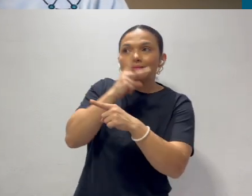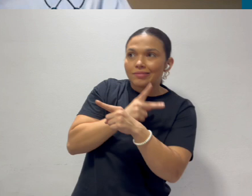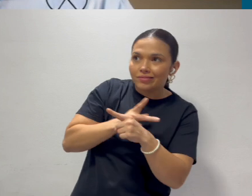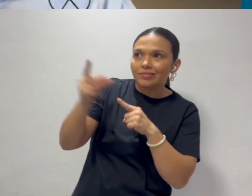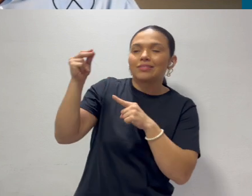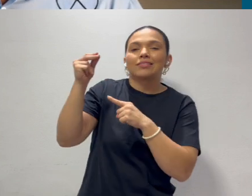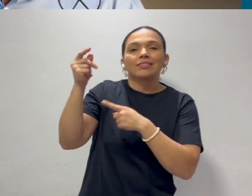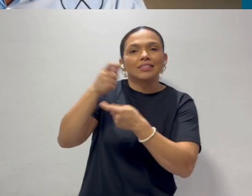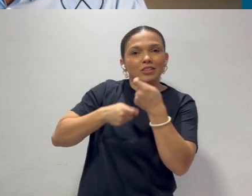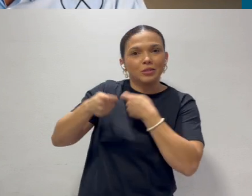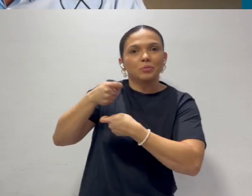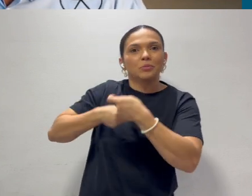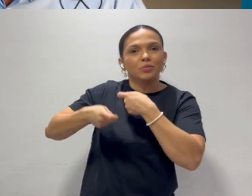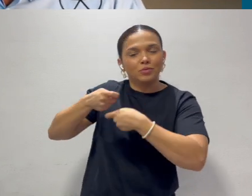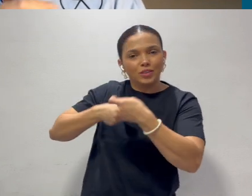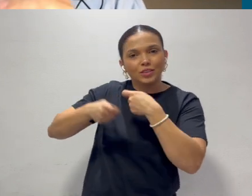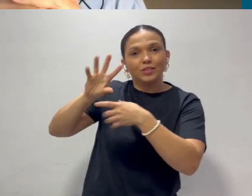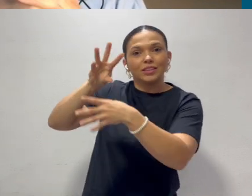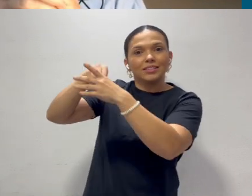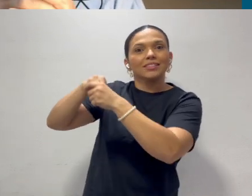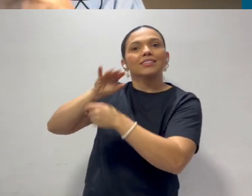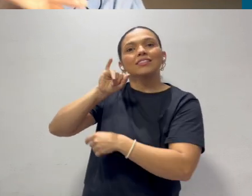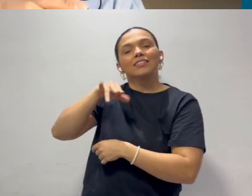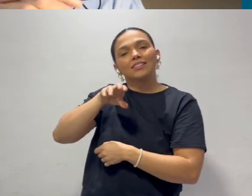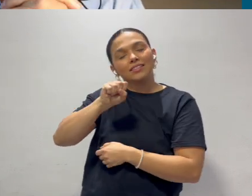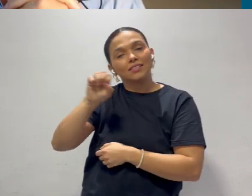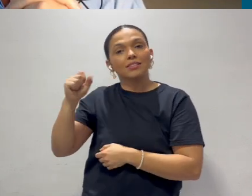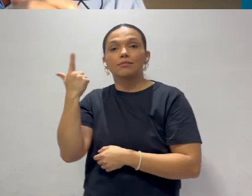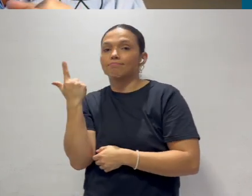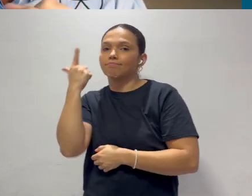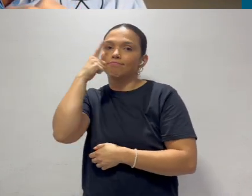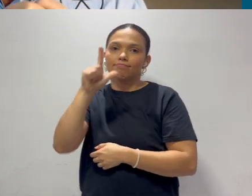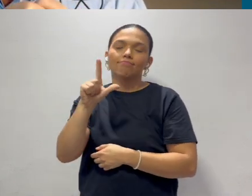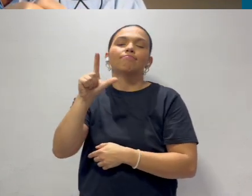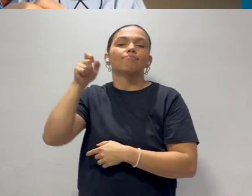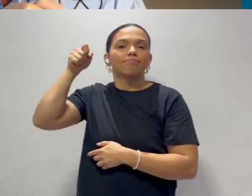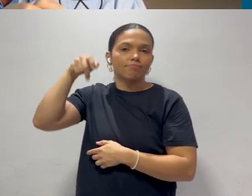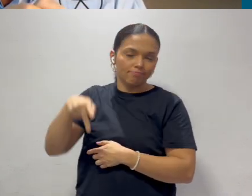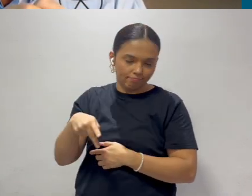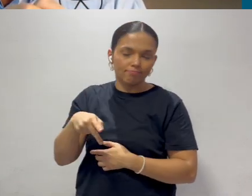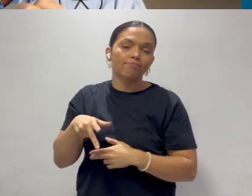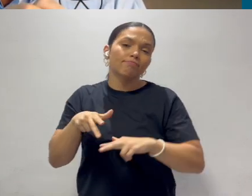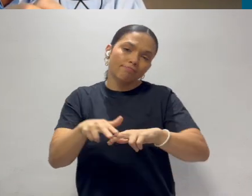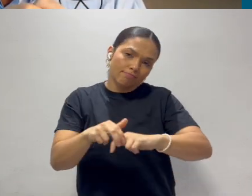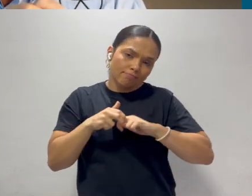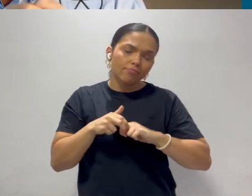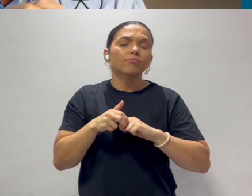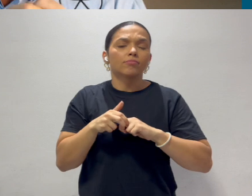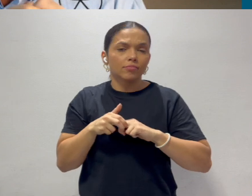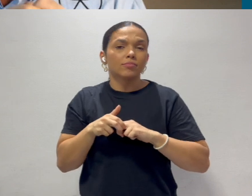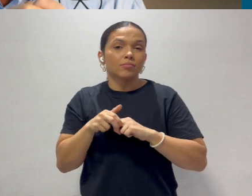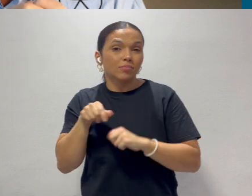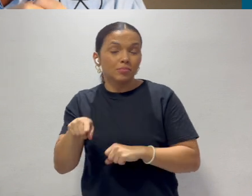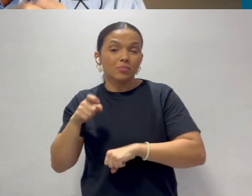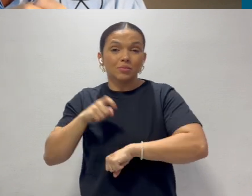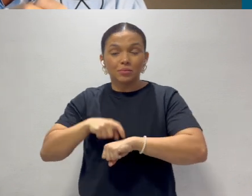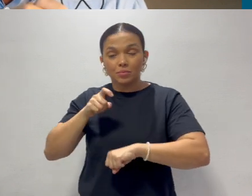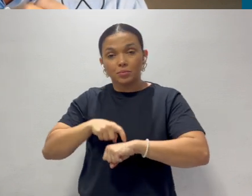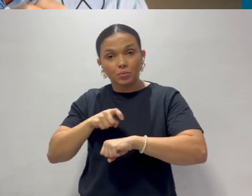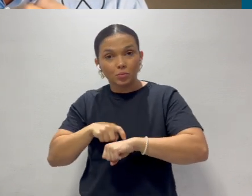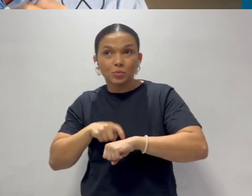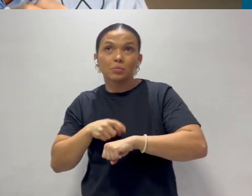vencer administrativamente para poder obter o direito à aposentadoria, né, Suzane? Mais um momento que você tem